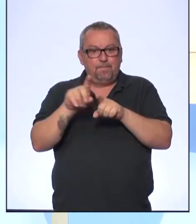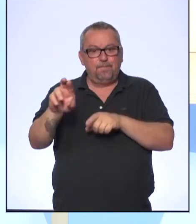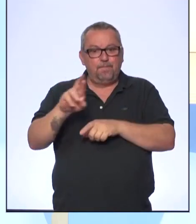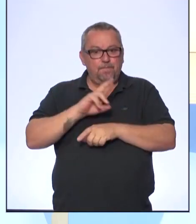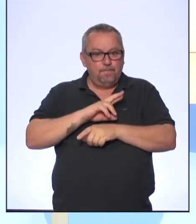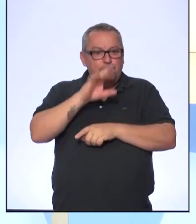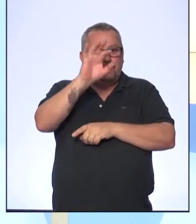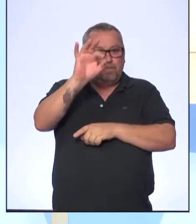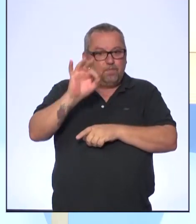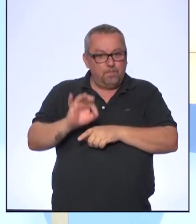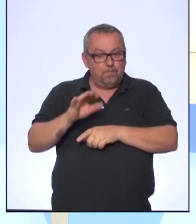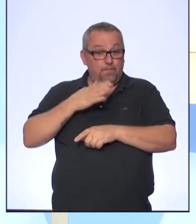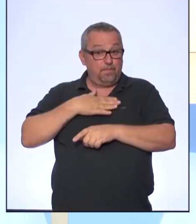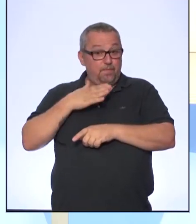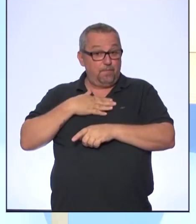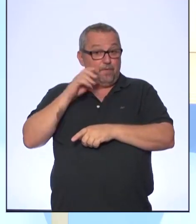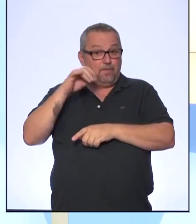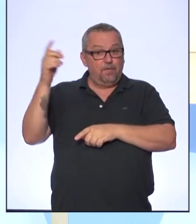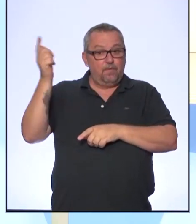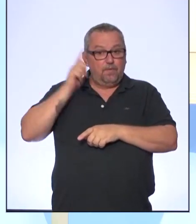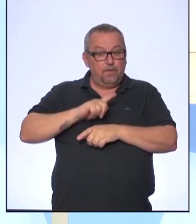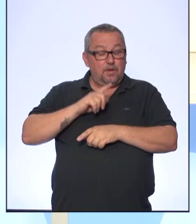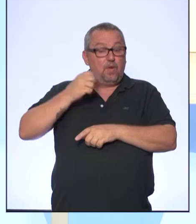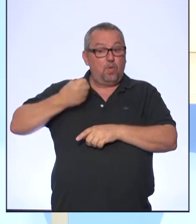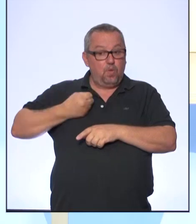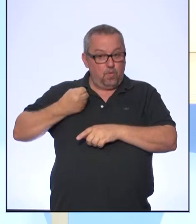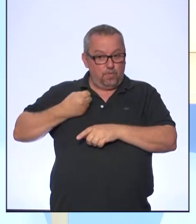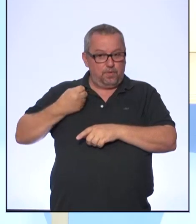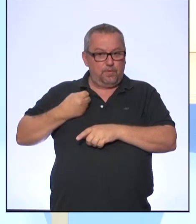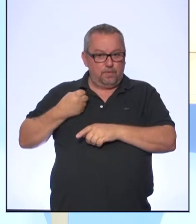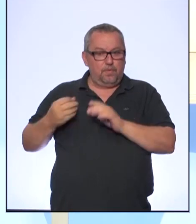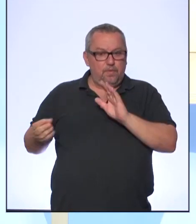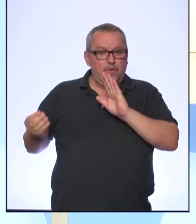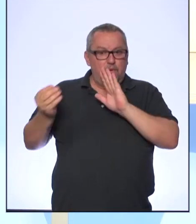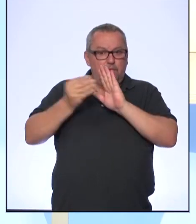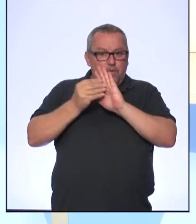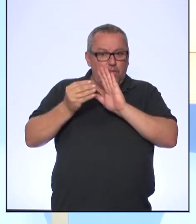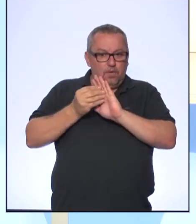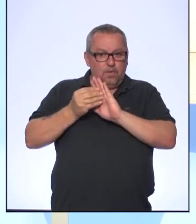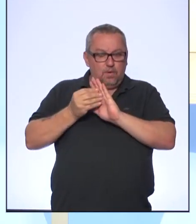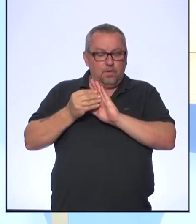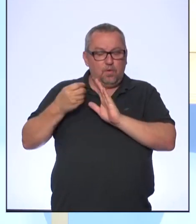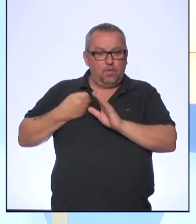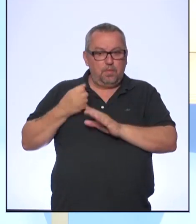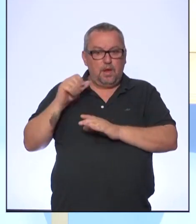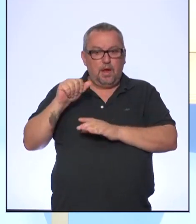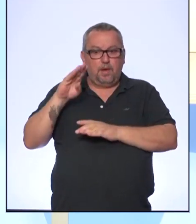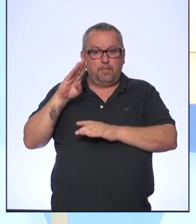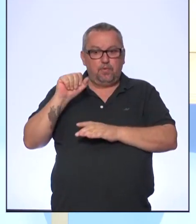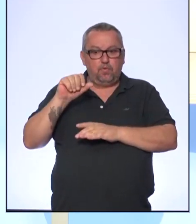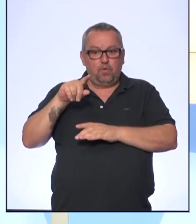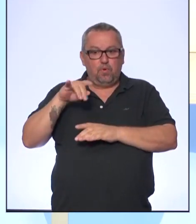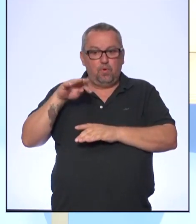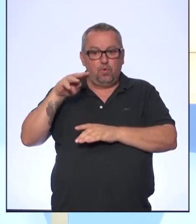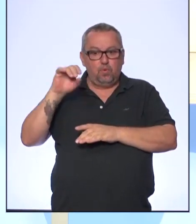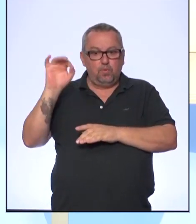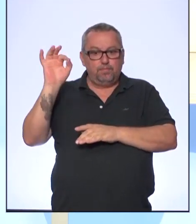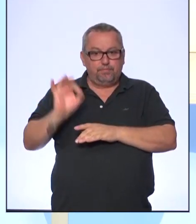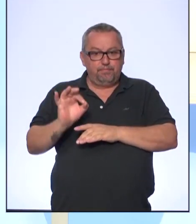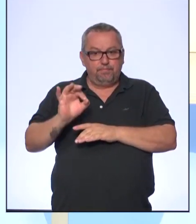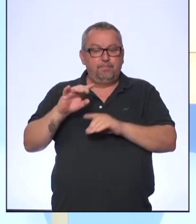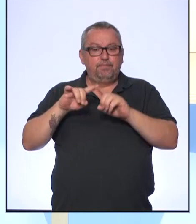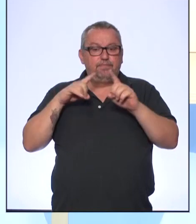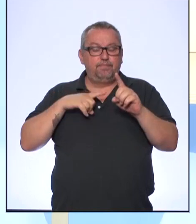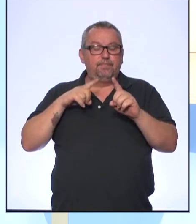a porcentagem para mim, se vocês conseguirem até o número, né? O valor que a gente chama de absoluto, né? E desse valor nós